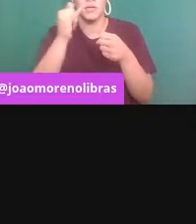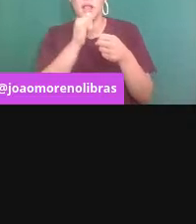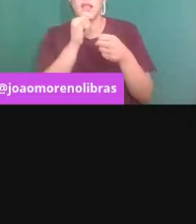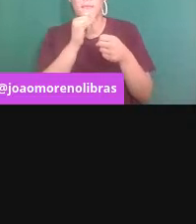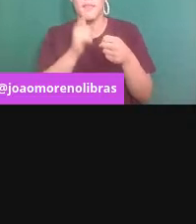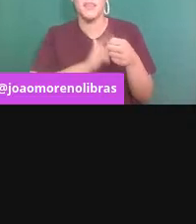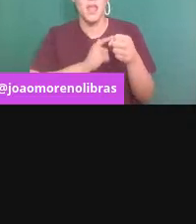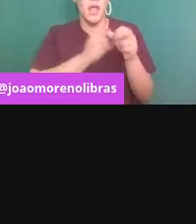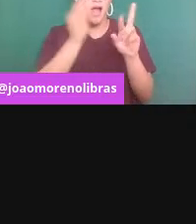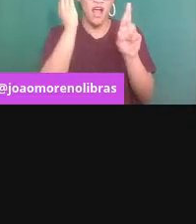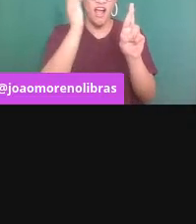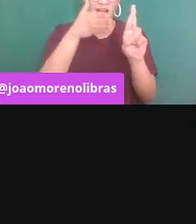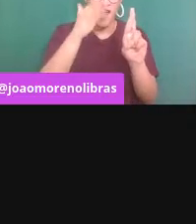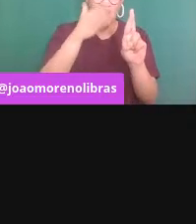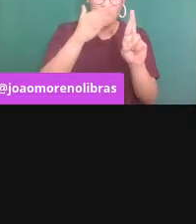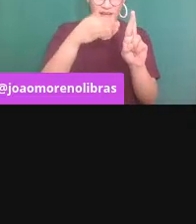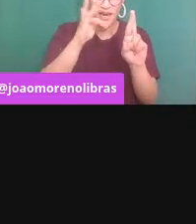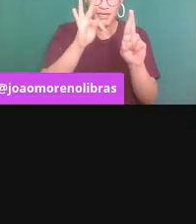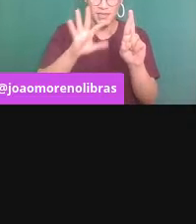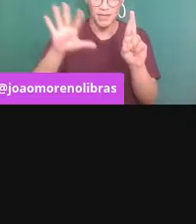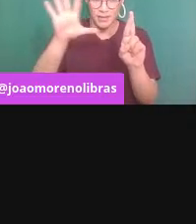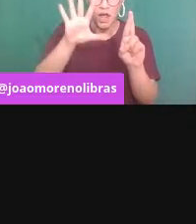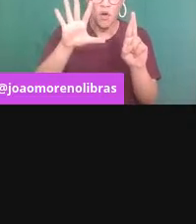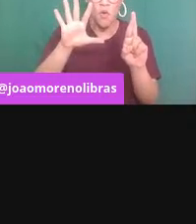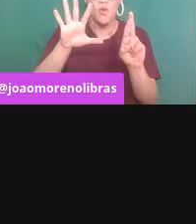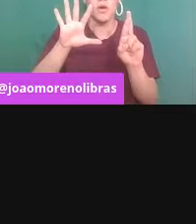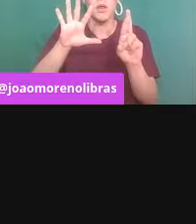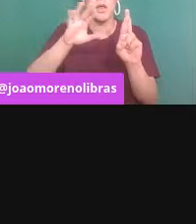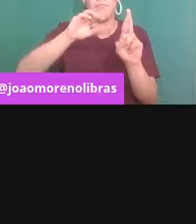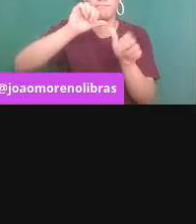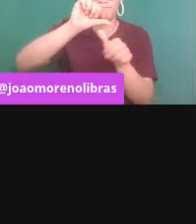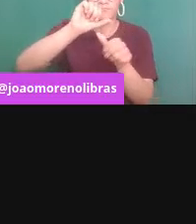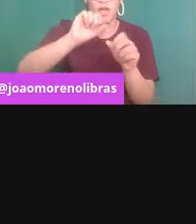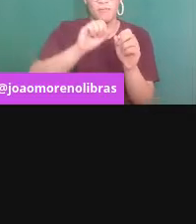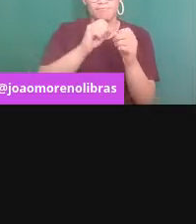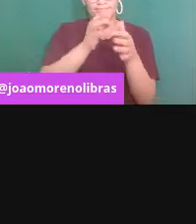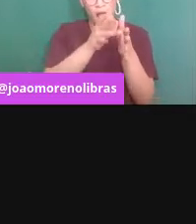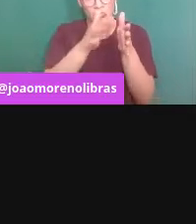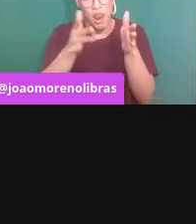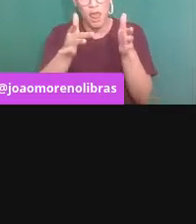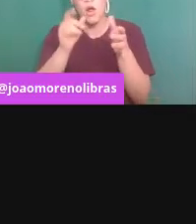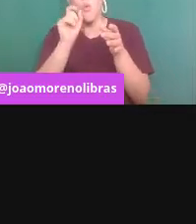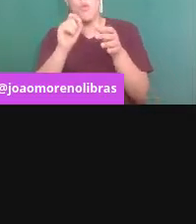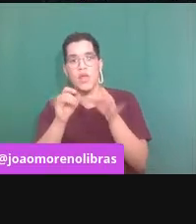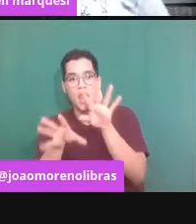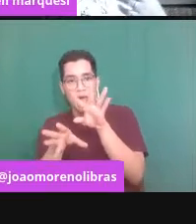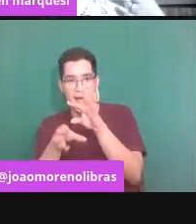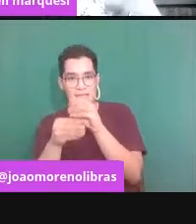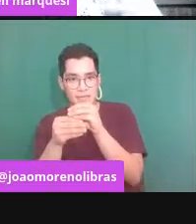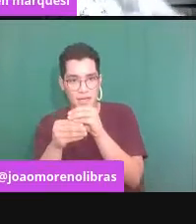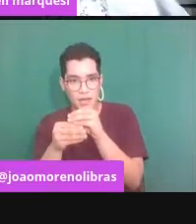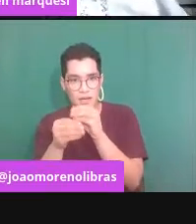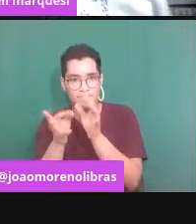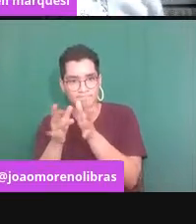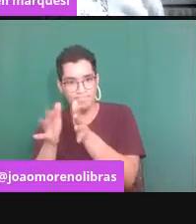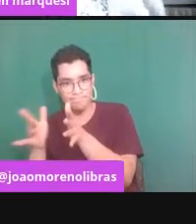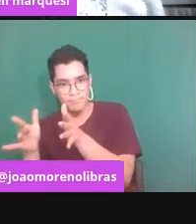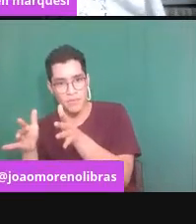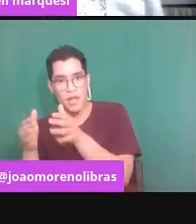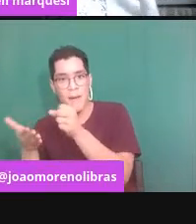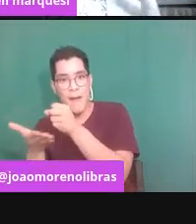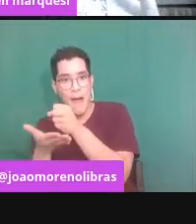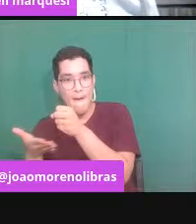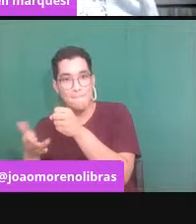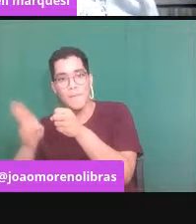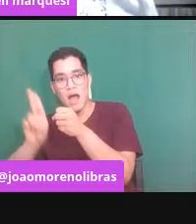teórico, fazerem as resenhas, depois refletirem sobre essas resenhas, né? Pensarem no corpus que tem, na